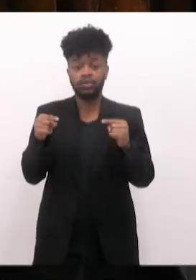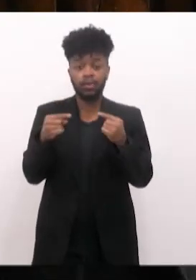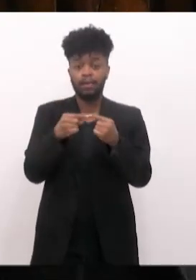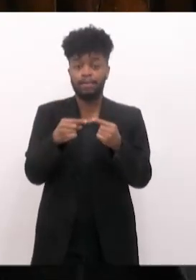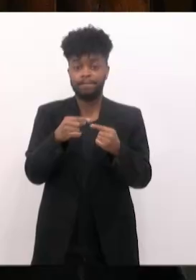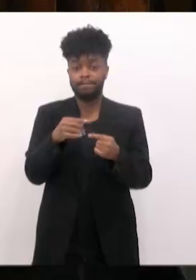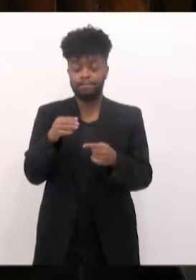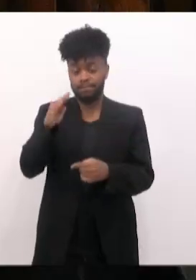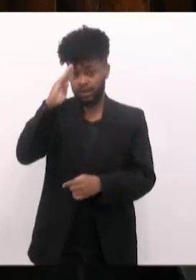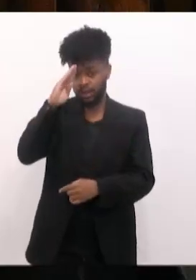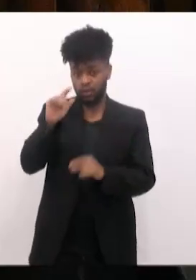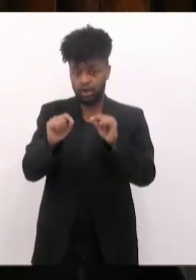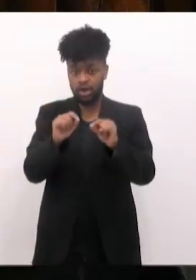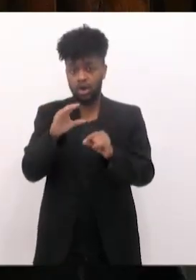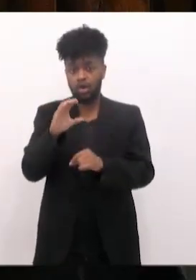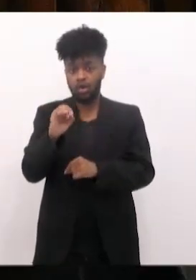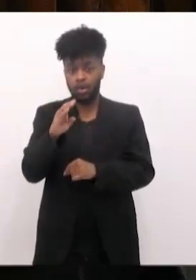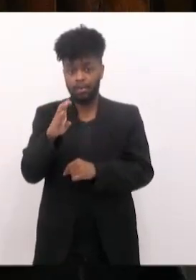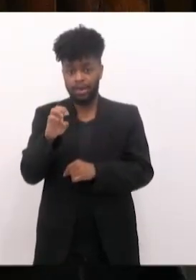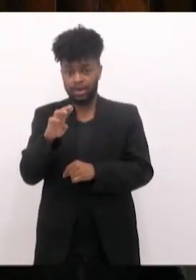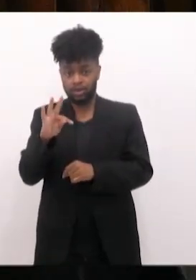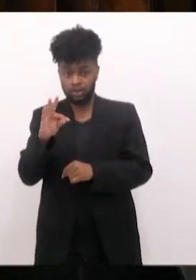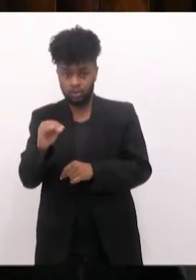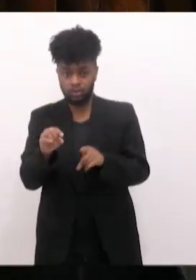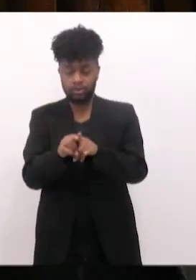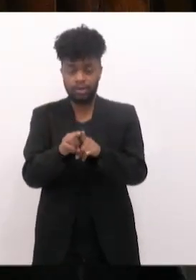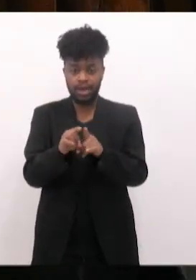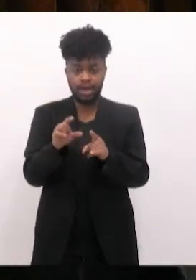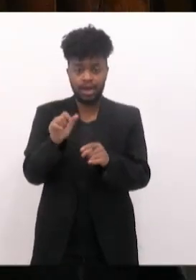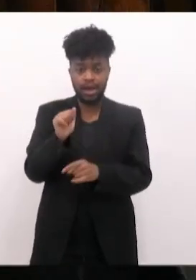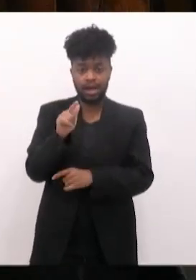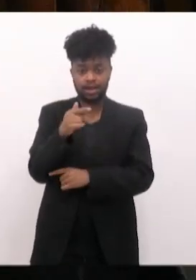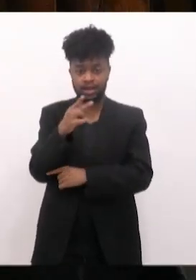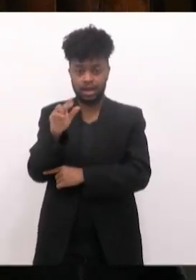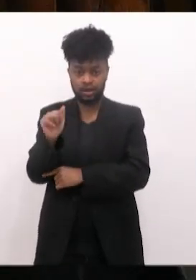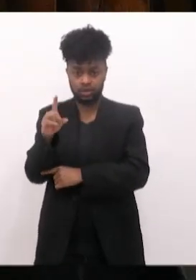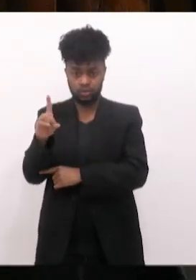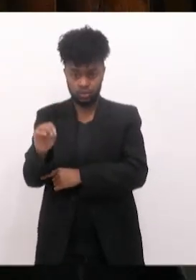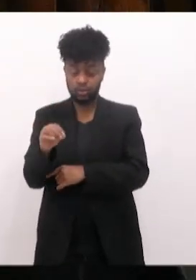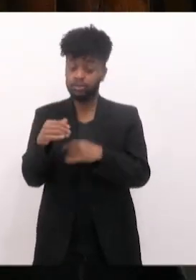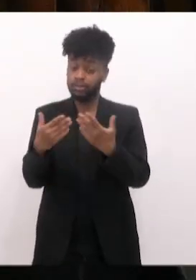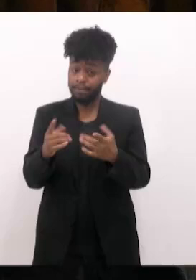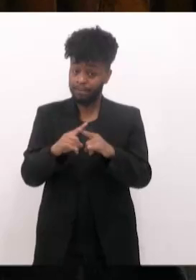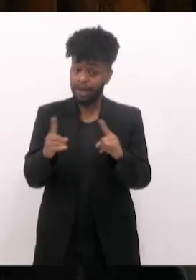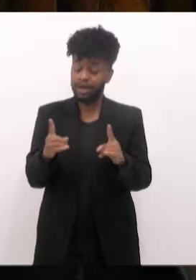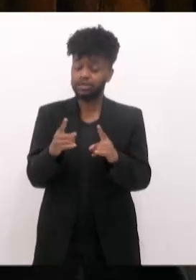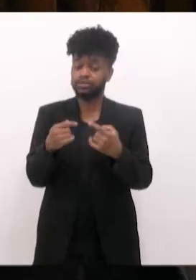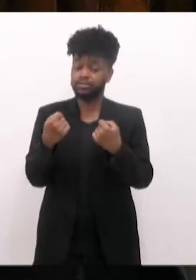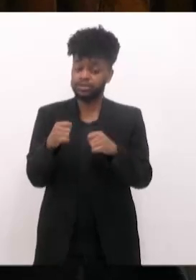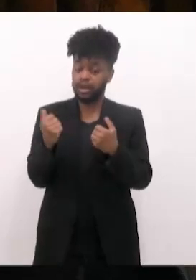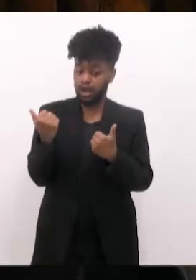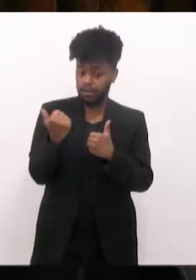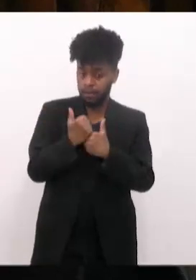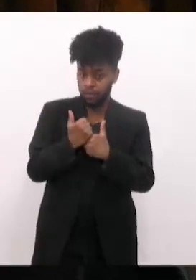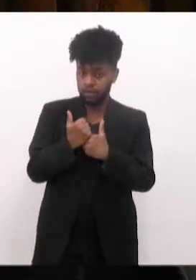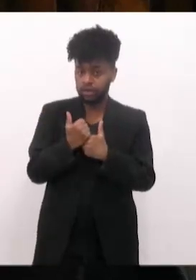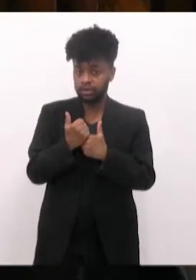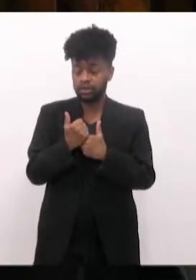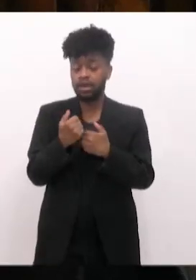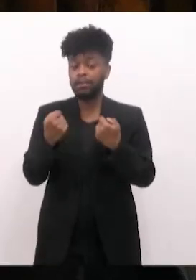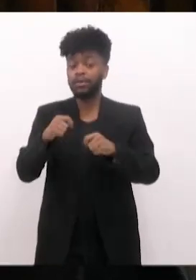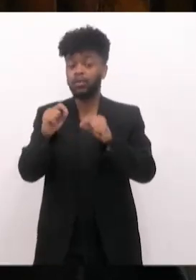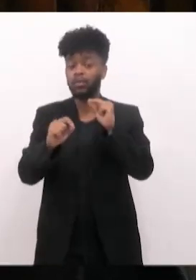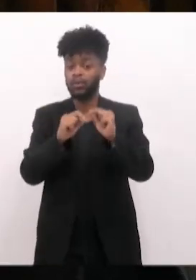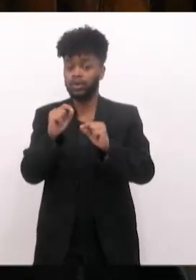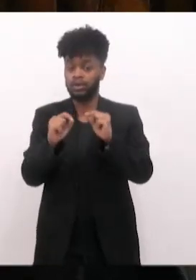e alinhado. Mas, para estar realmente respaldado, precisaria estar